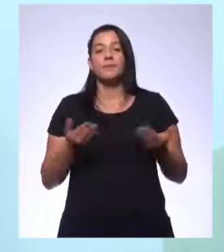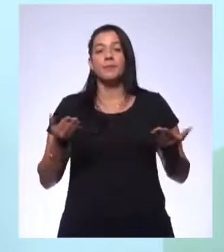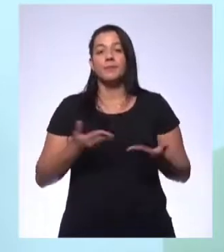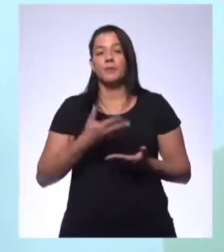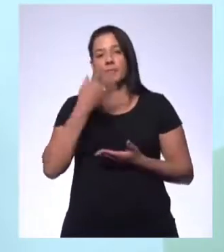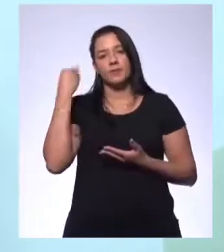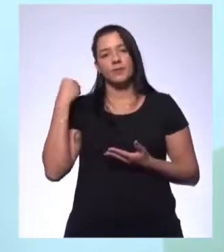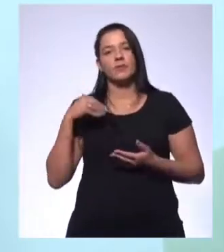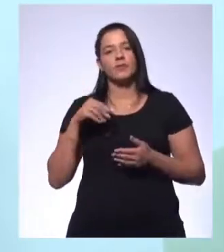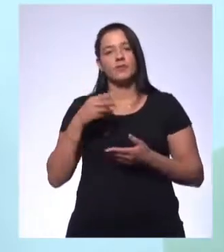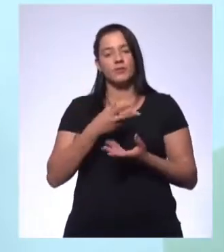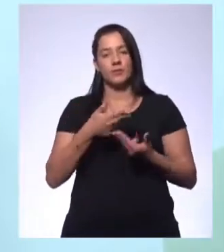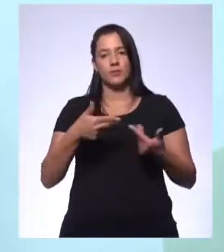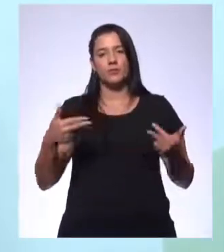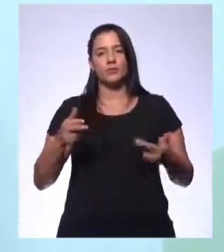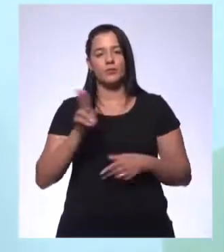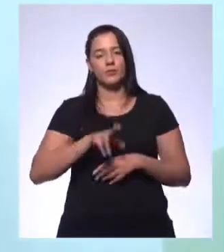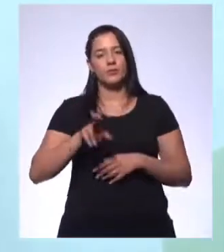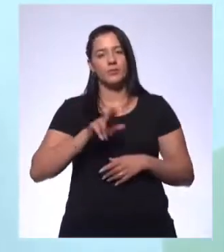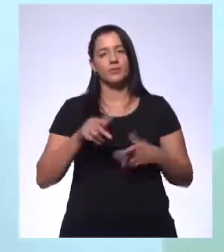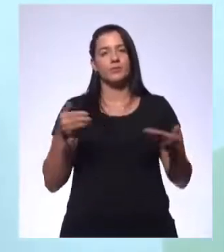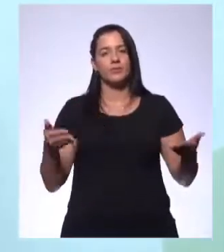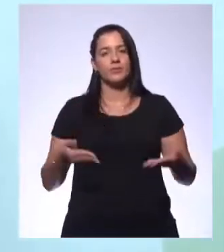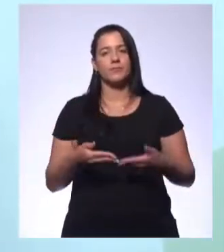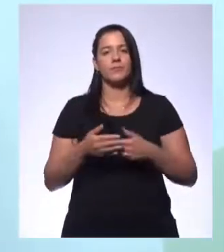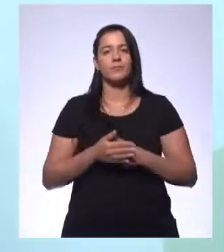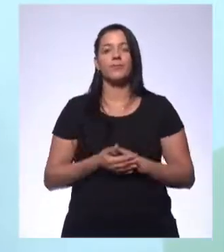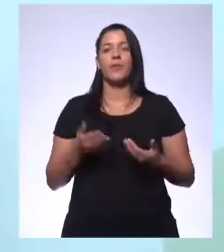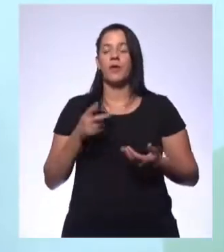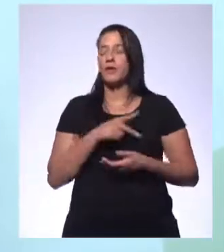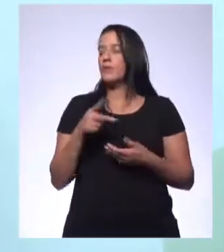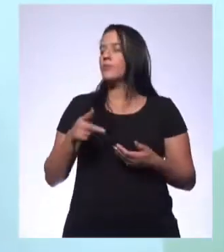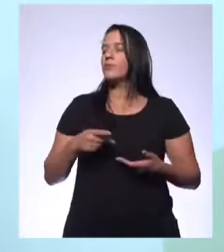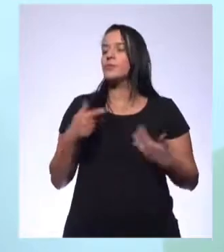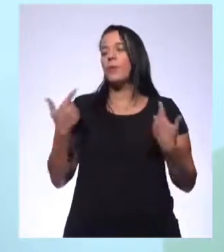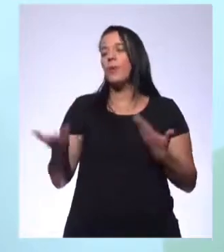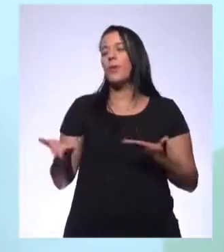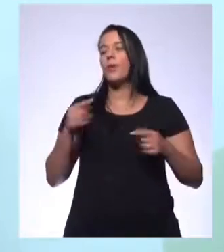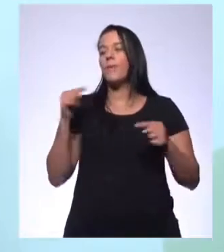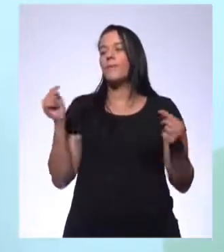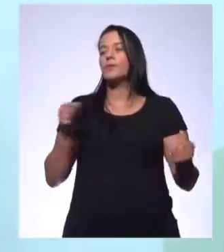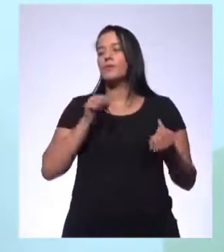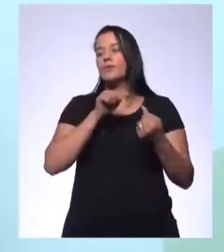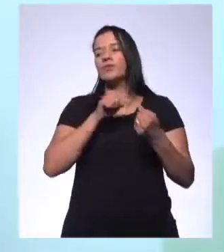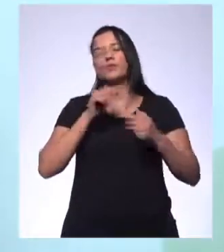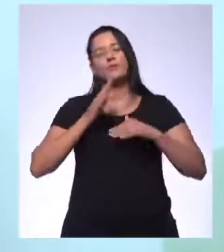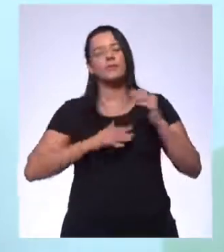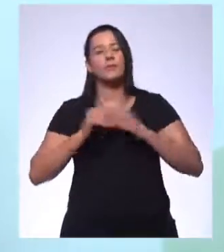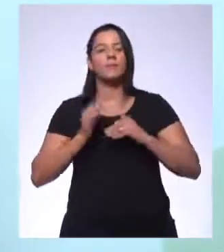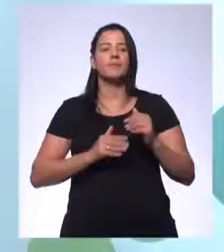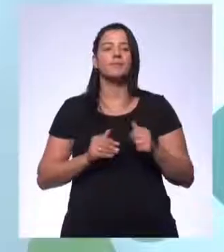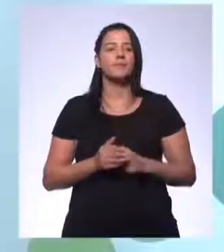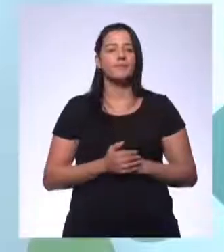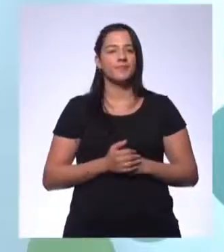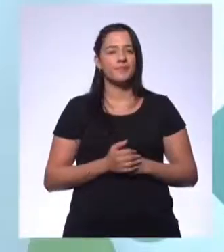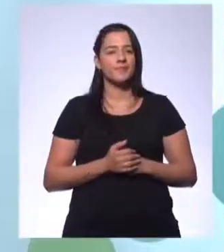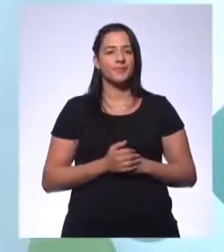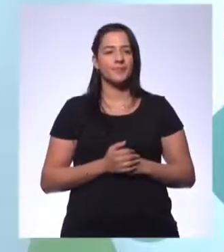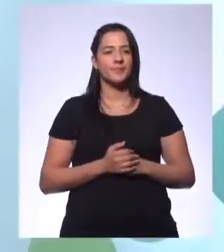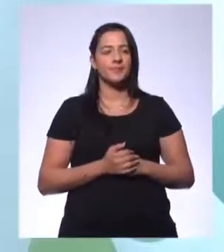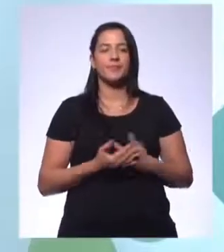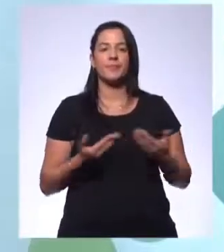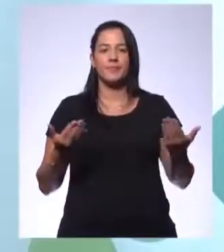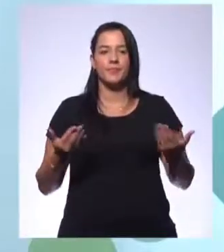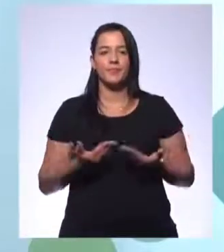já pegar o seu material, ok? Então vamos aí, professor Mauro, aos objetivos da aula, as habilidades. Então vamos lá na tela